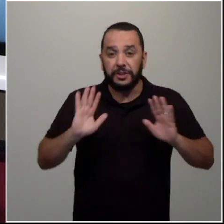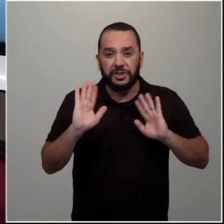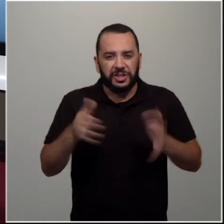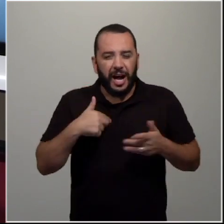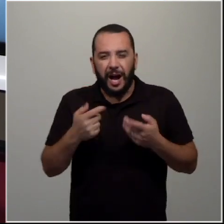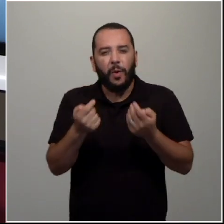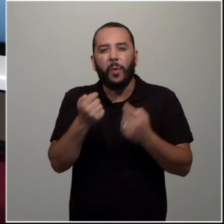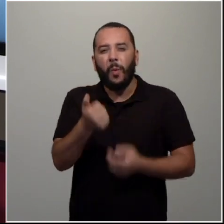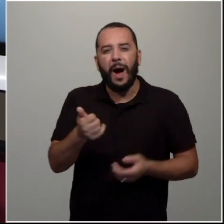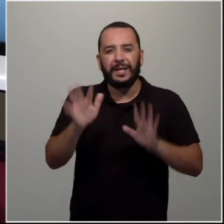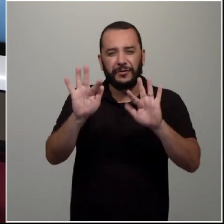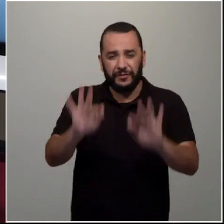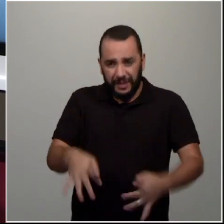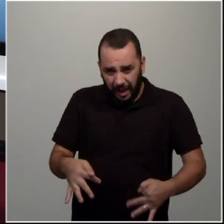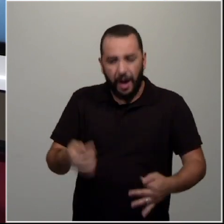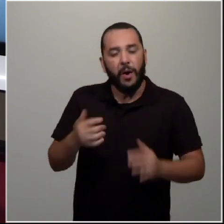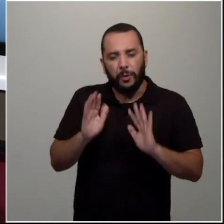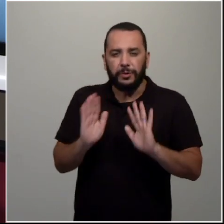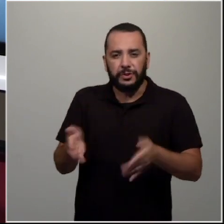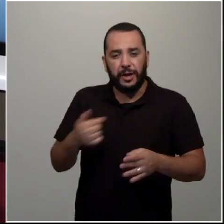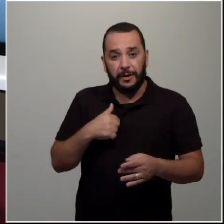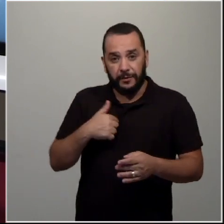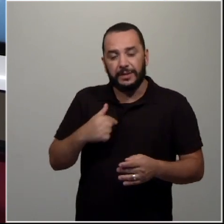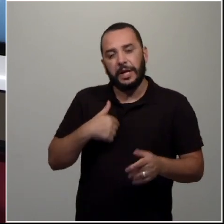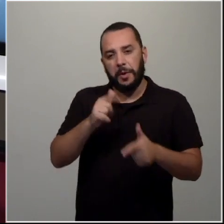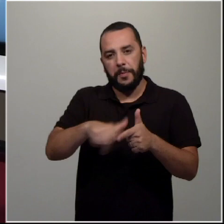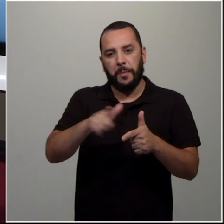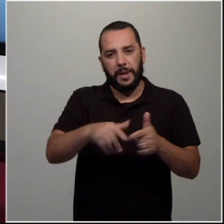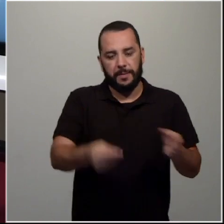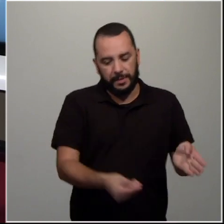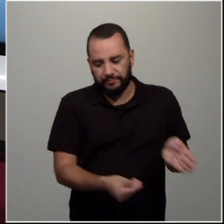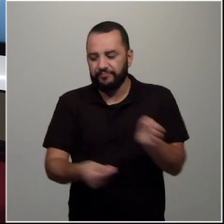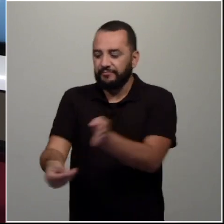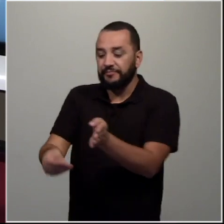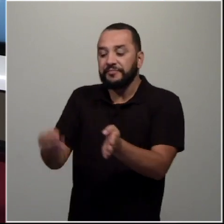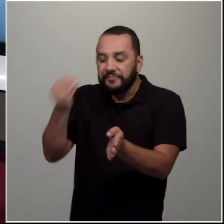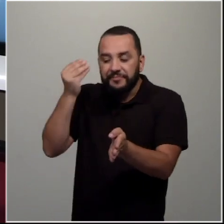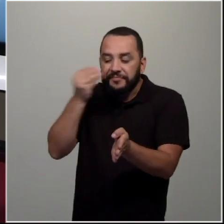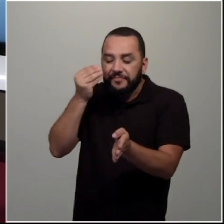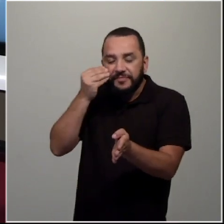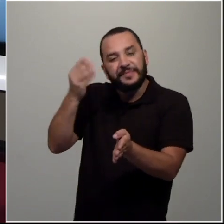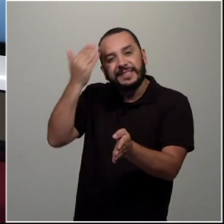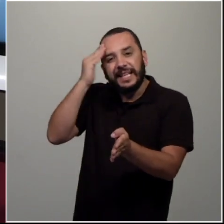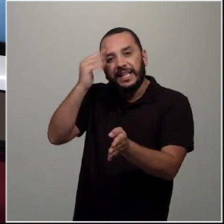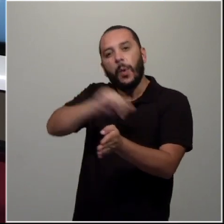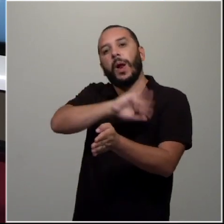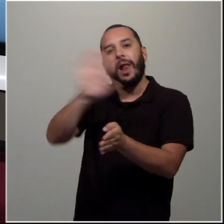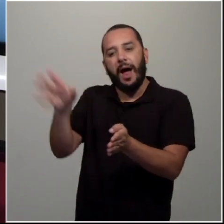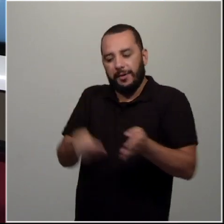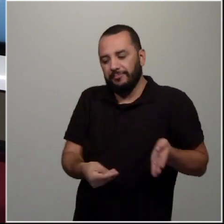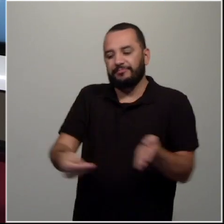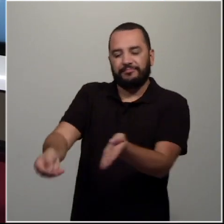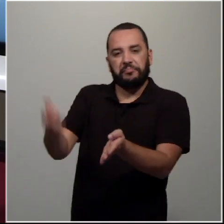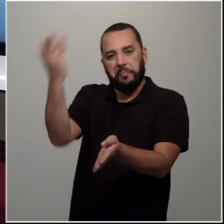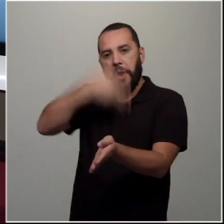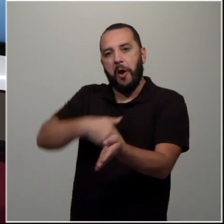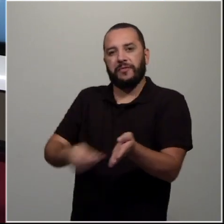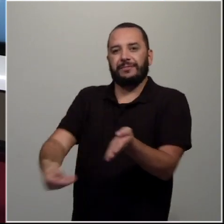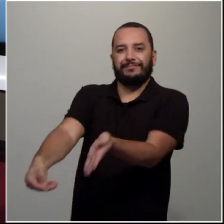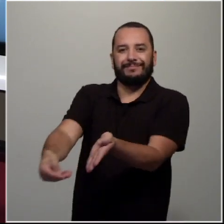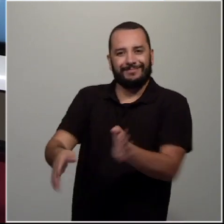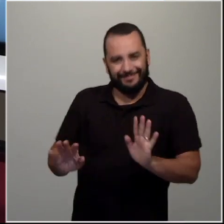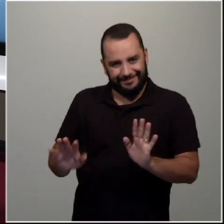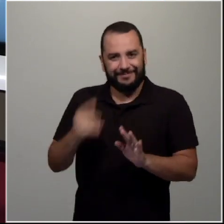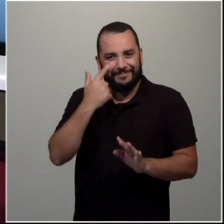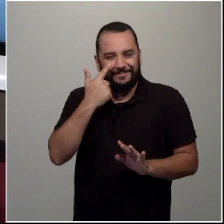finalizando aquele abordagem daquele conteúdo você leva um problema pra ele pra ver se ele entendeu bem o conteúdo ou entendeu bem os procedimentos que